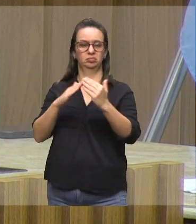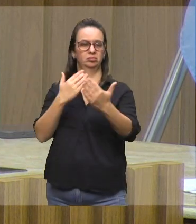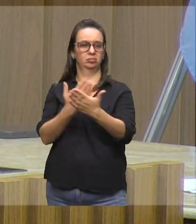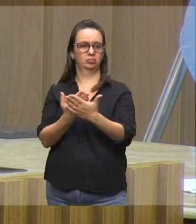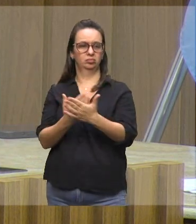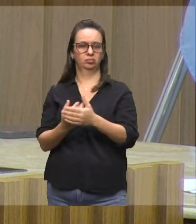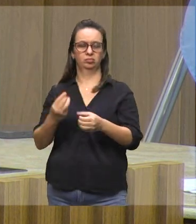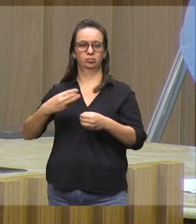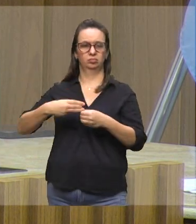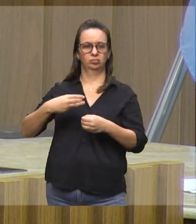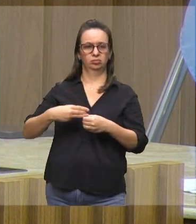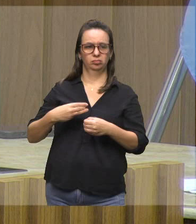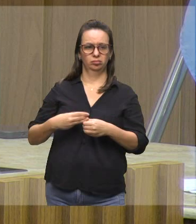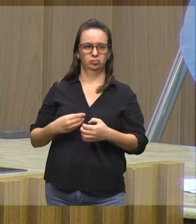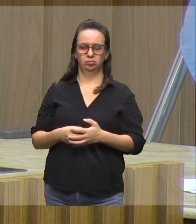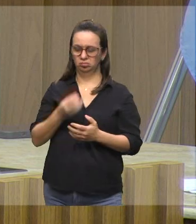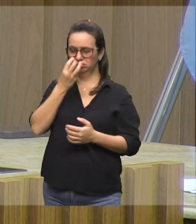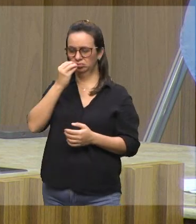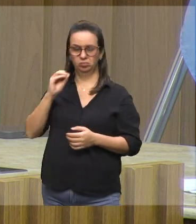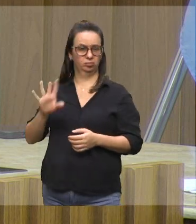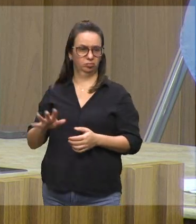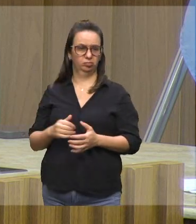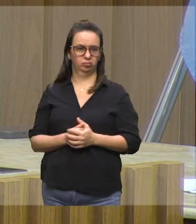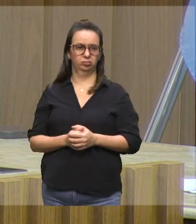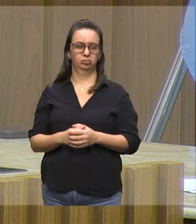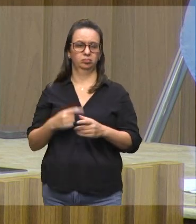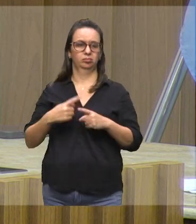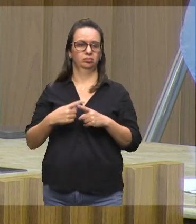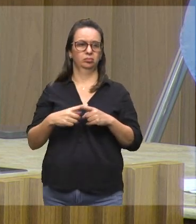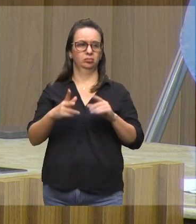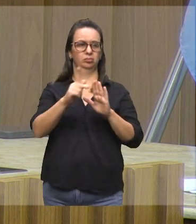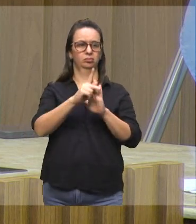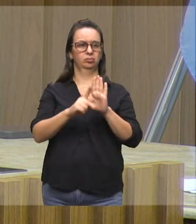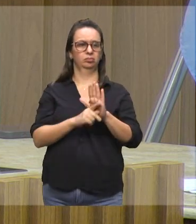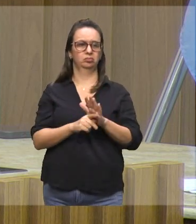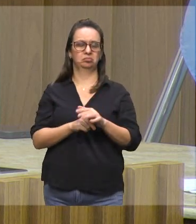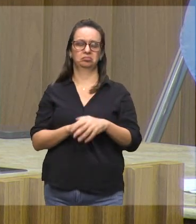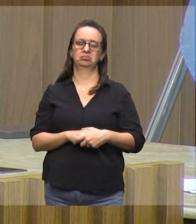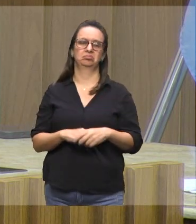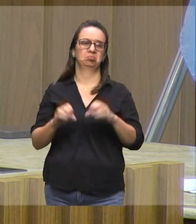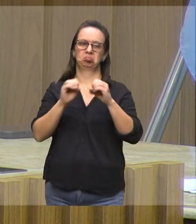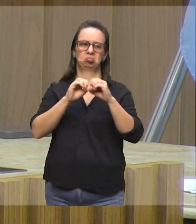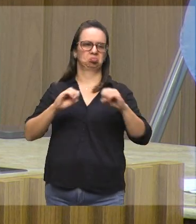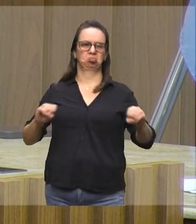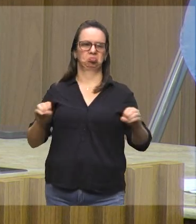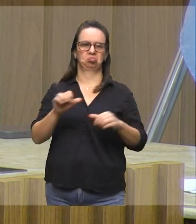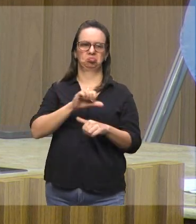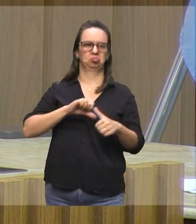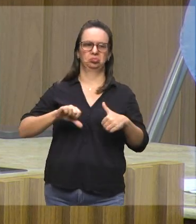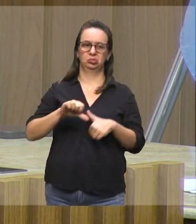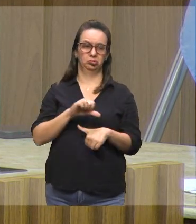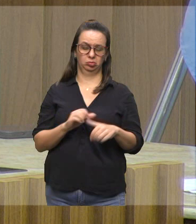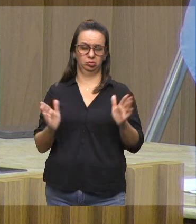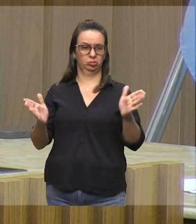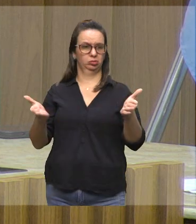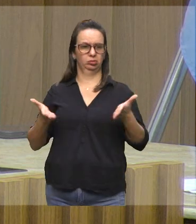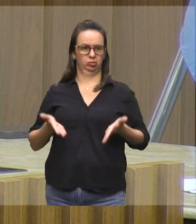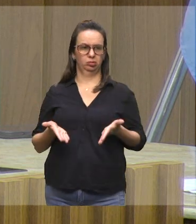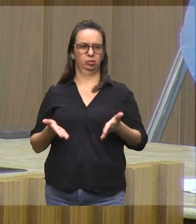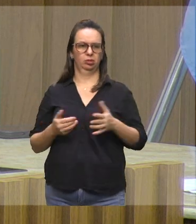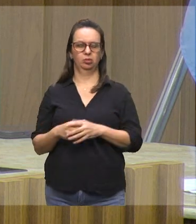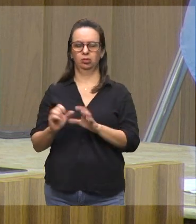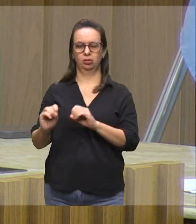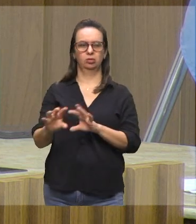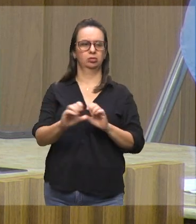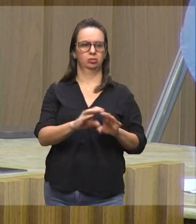objetiva, nós não vamos observar nenhuma mudança significativa a curto prazo nas questões educacionais do